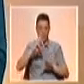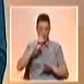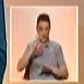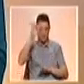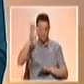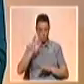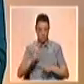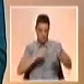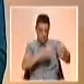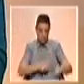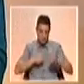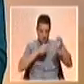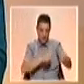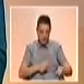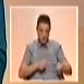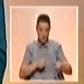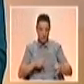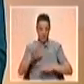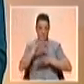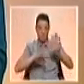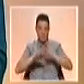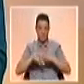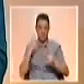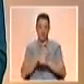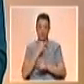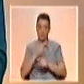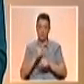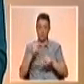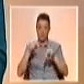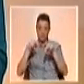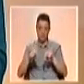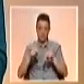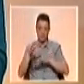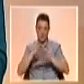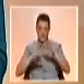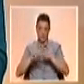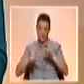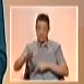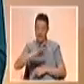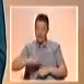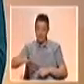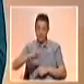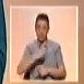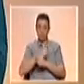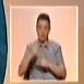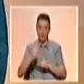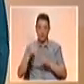80%, setor agrícola, nós de facto temos de fazer qualquer coisa nessa área, porque precisamos de